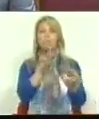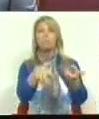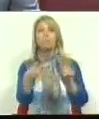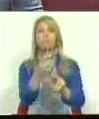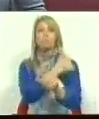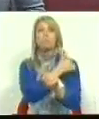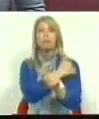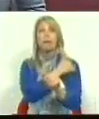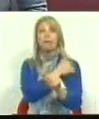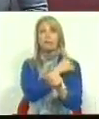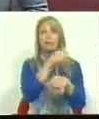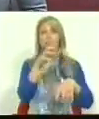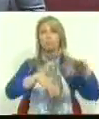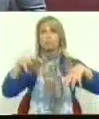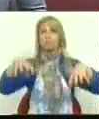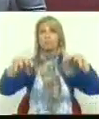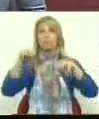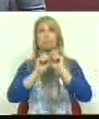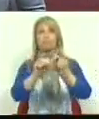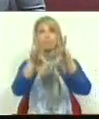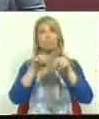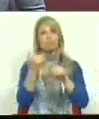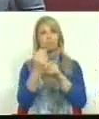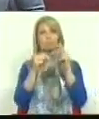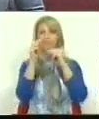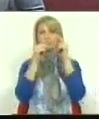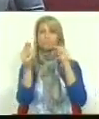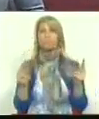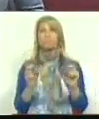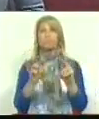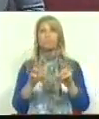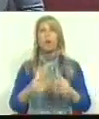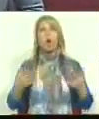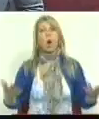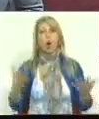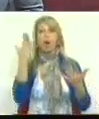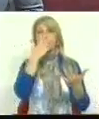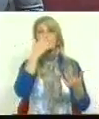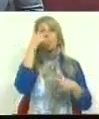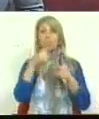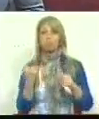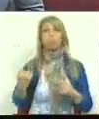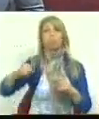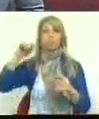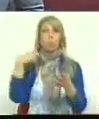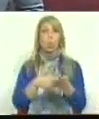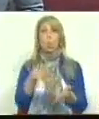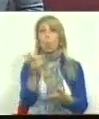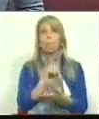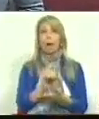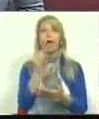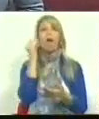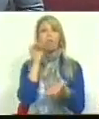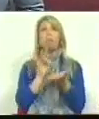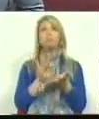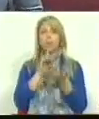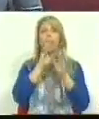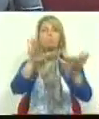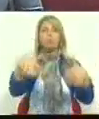urbana. No que toca ao procedimento de despejo, corre tanto quanto possível por via